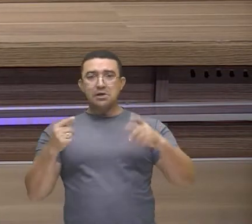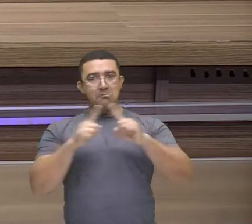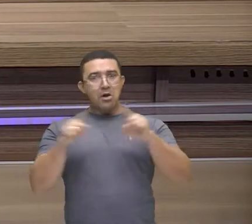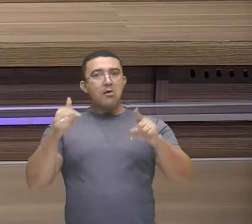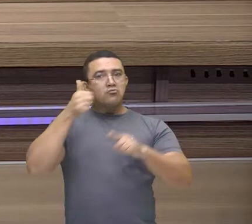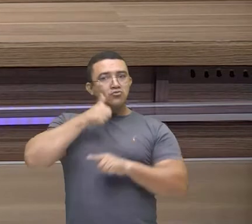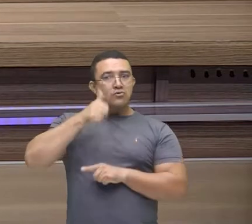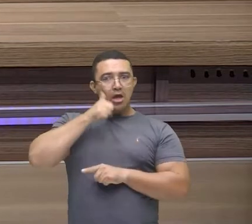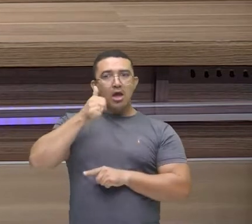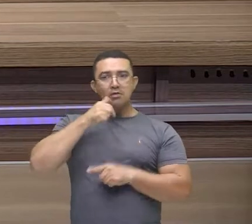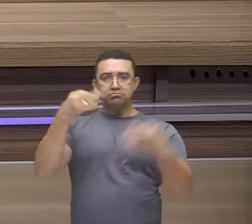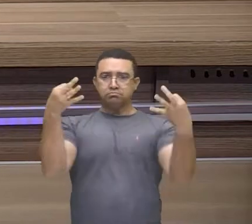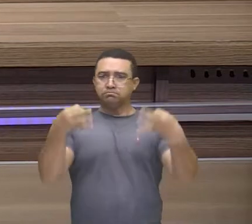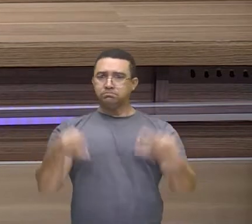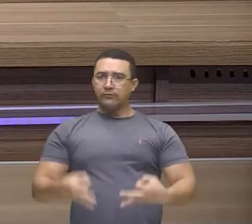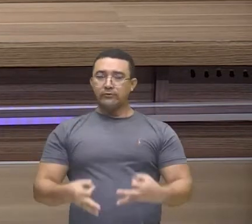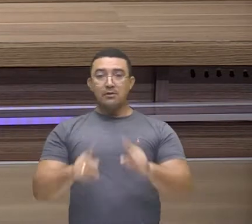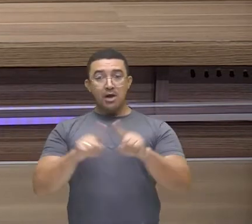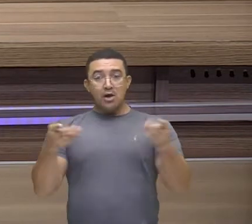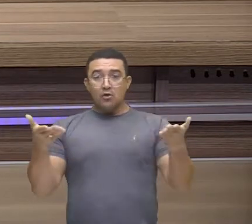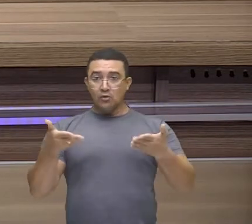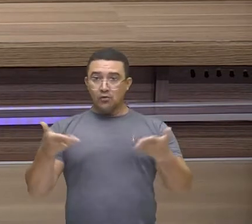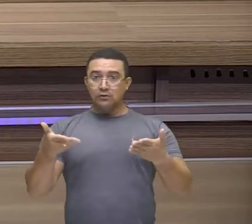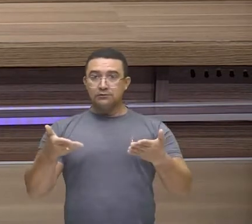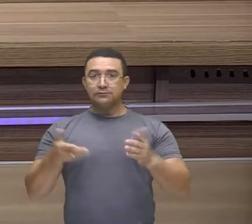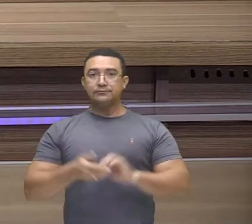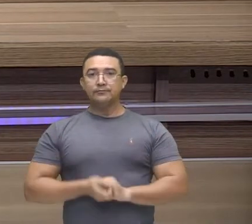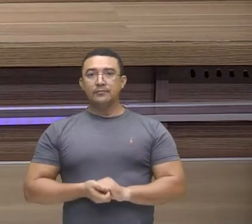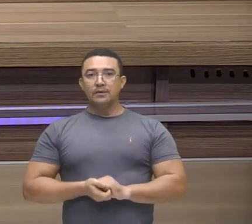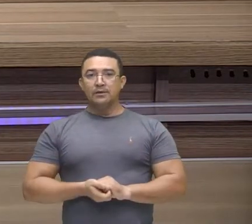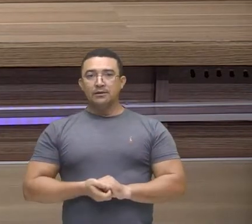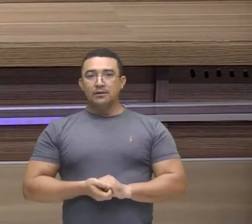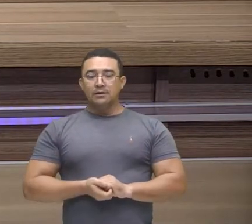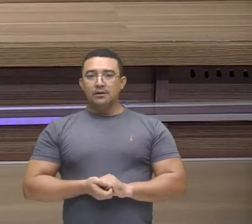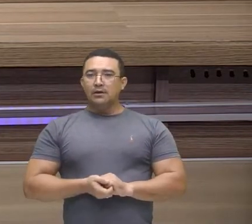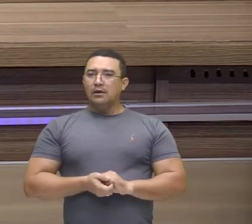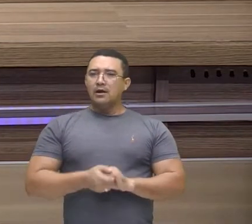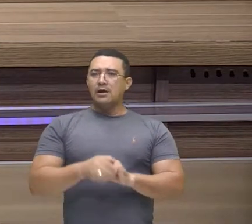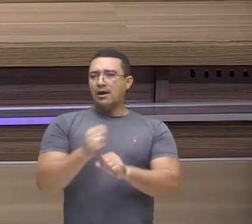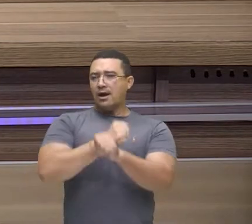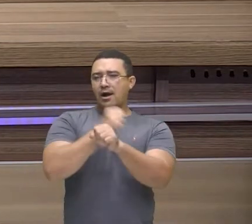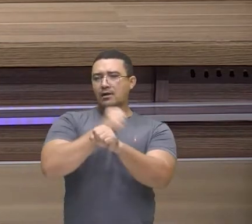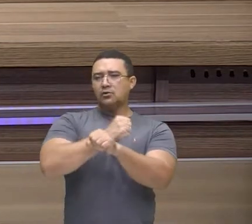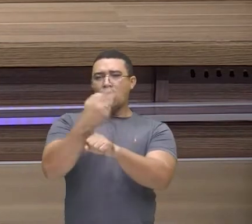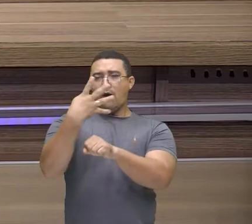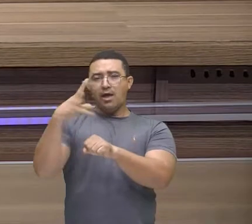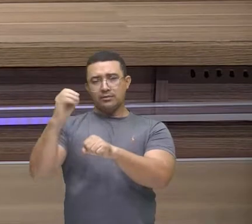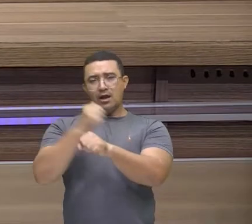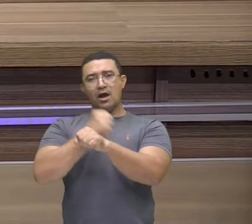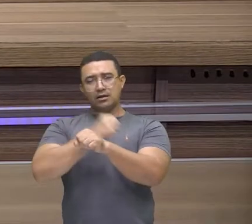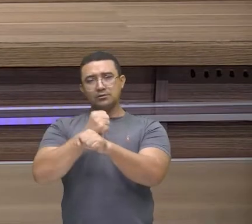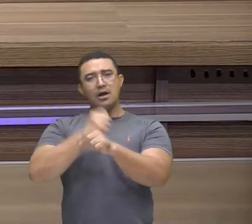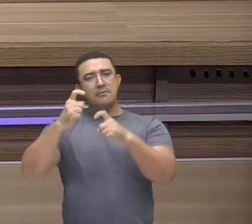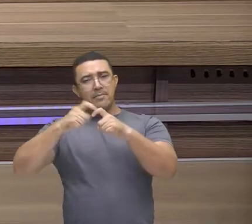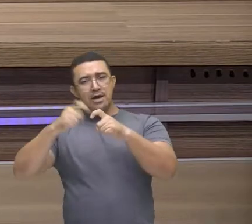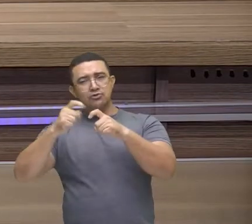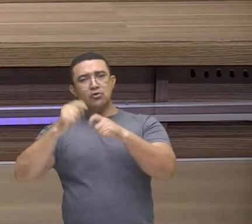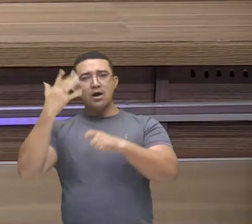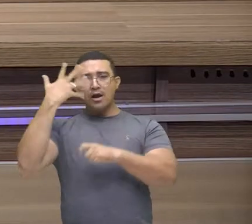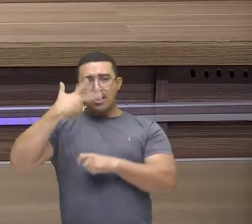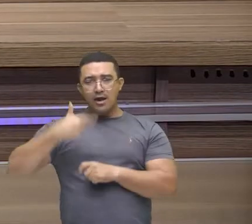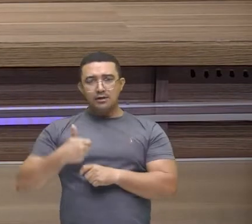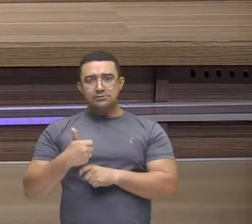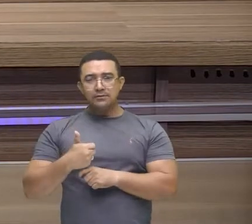ver, e hoje, na realidade, nos anos que a gente tem de pediatria, que são mais de 40 anos, a gente observa que as